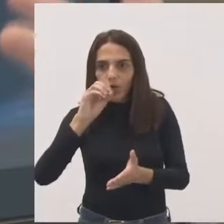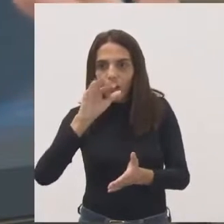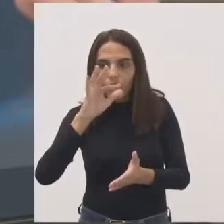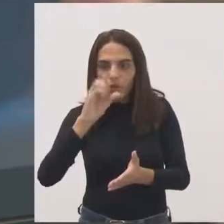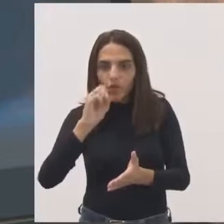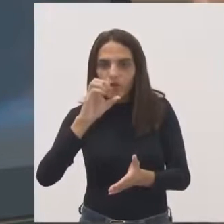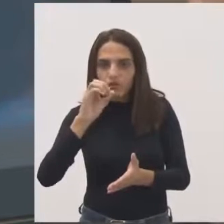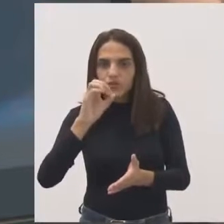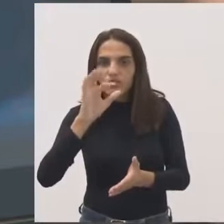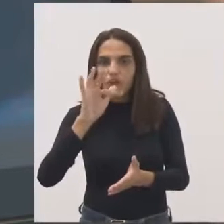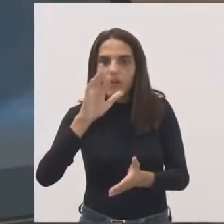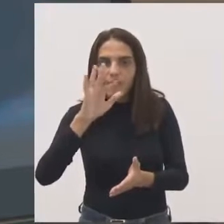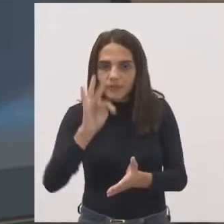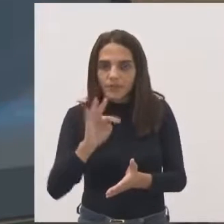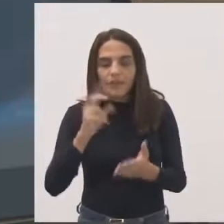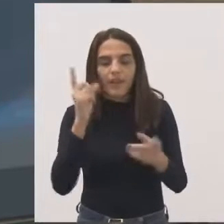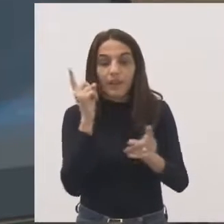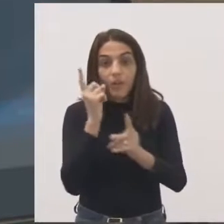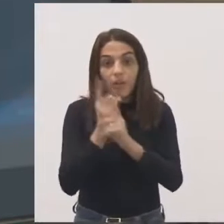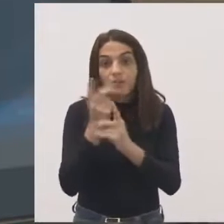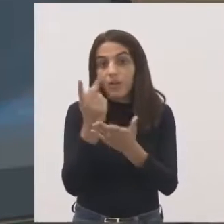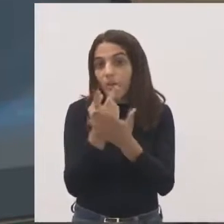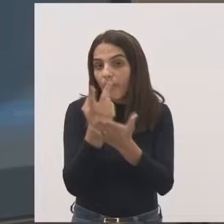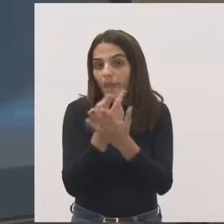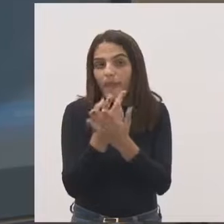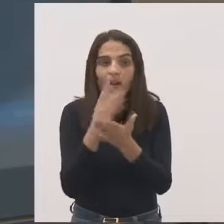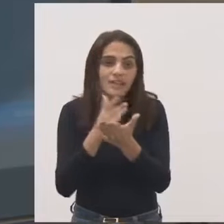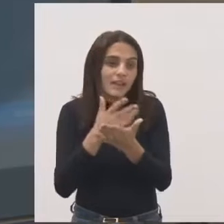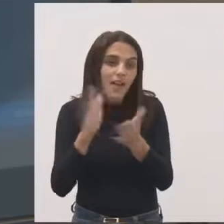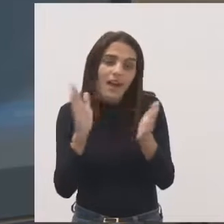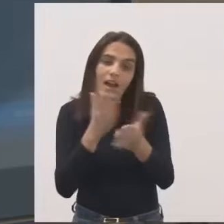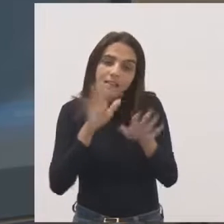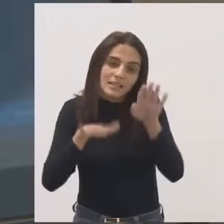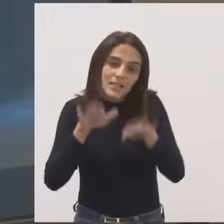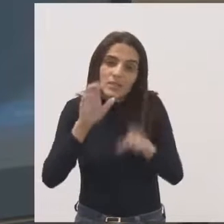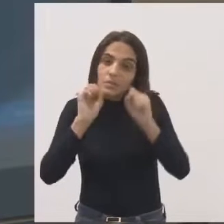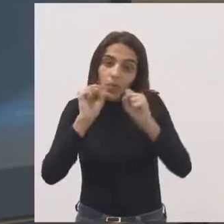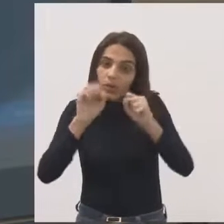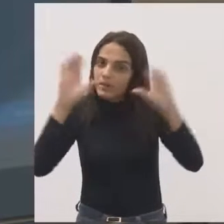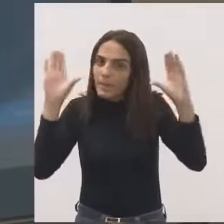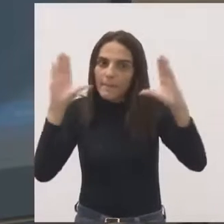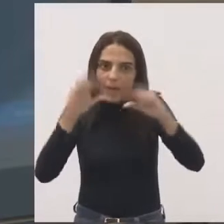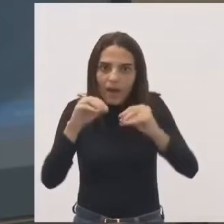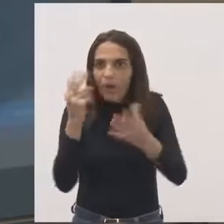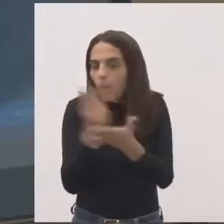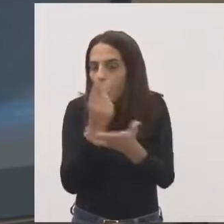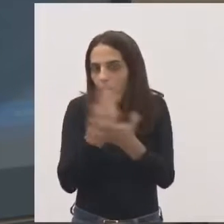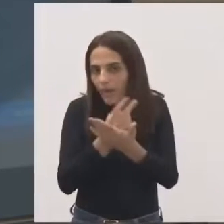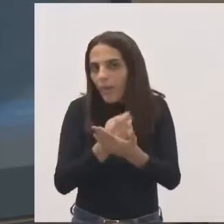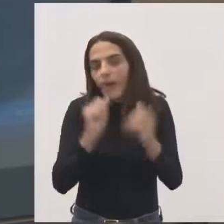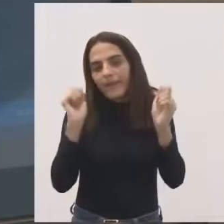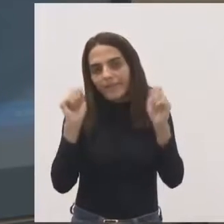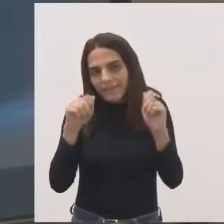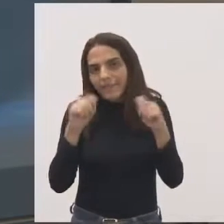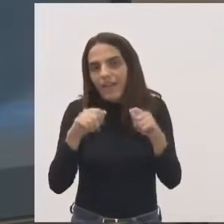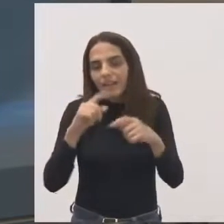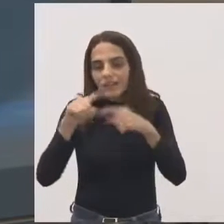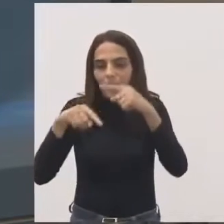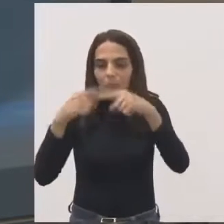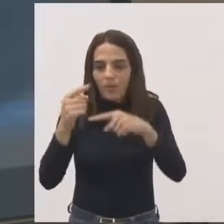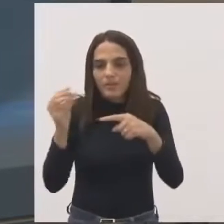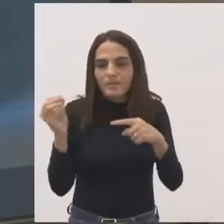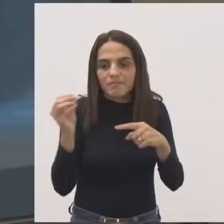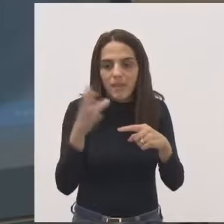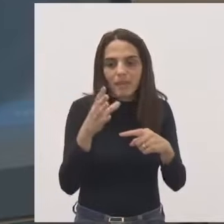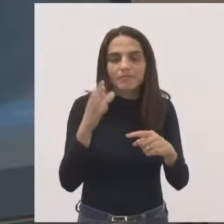vai identificar esse erro e talvez se for algum bug, algum problema deles, eles vão fazer a correção na próxima atualização, o seu computador já vai melhorar, tá